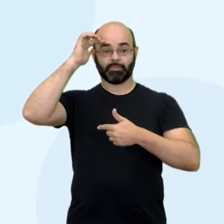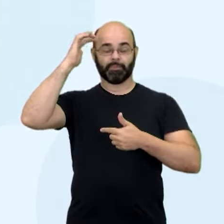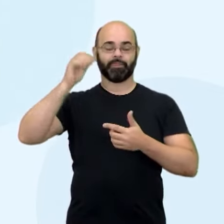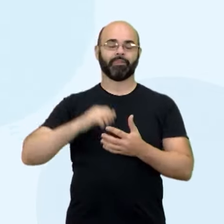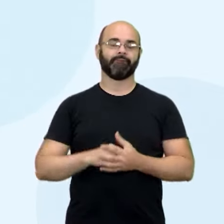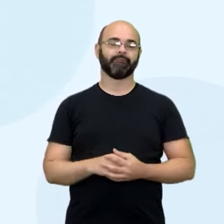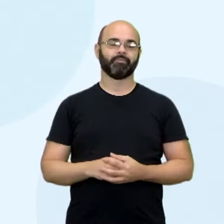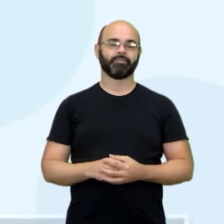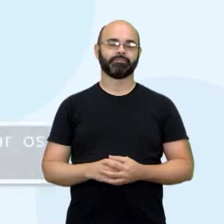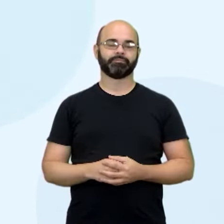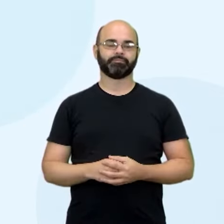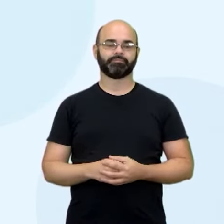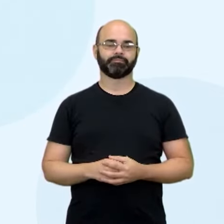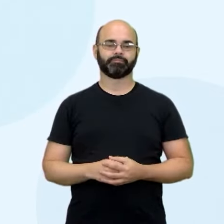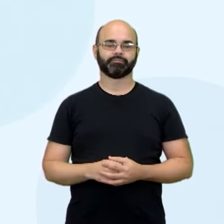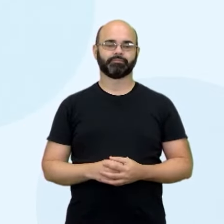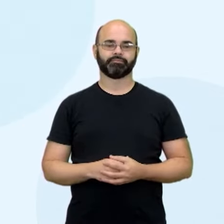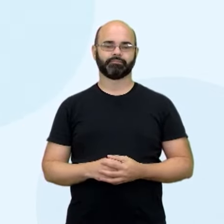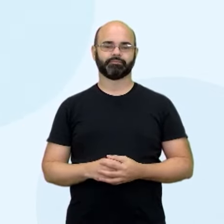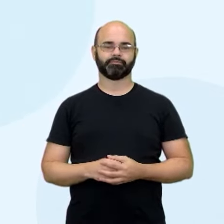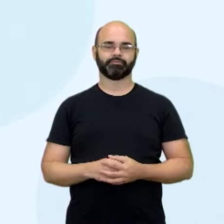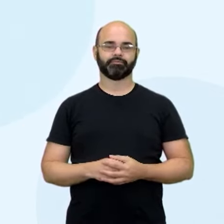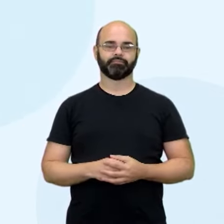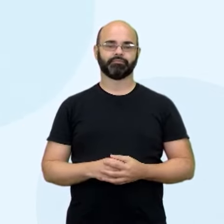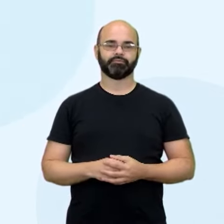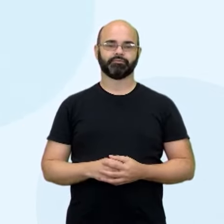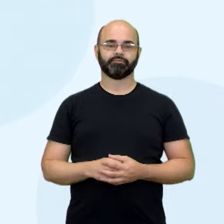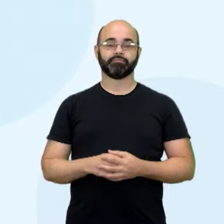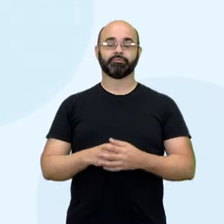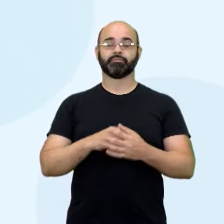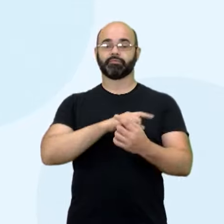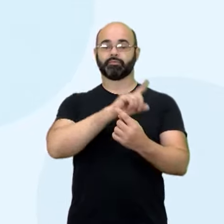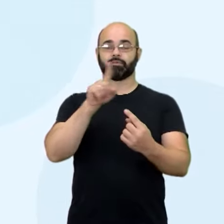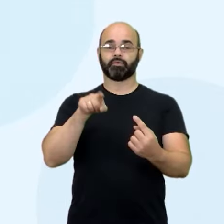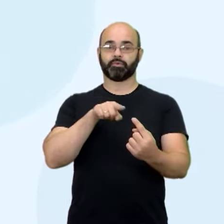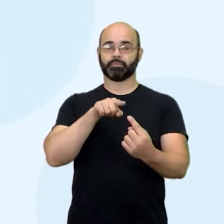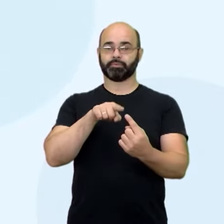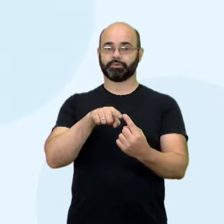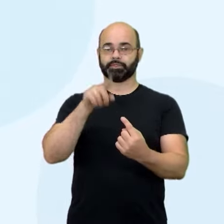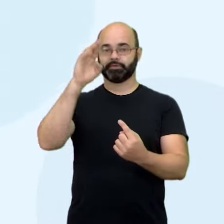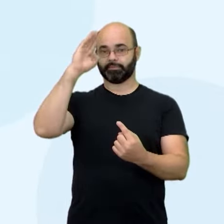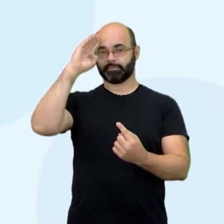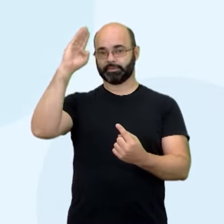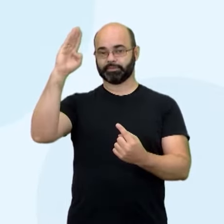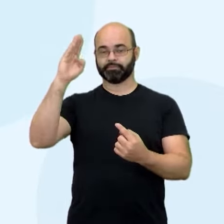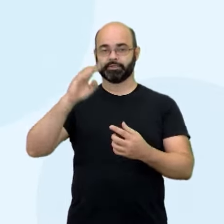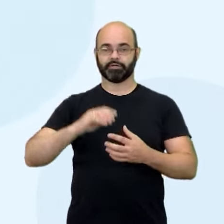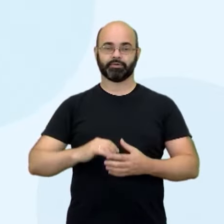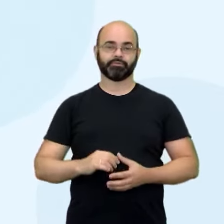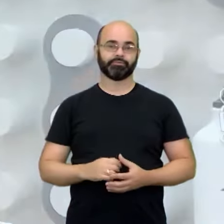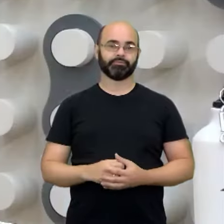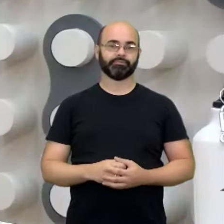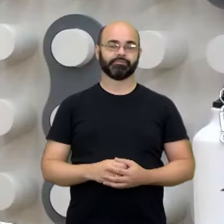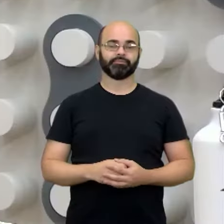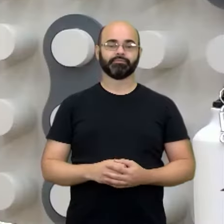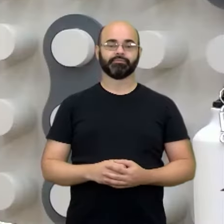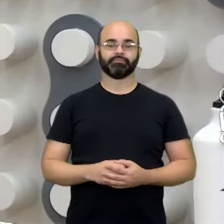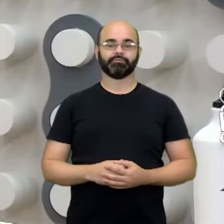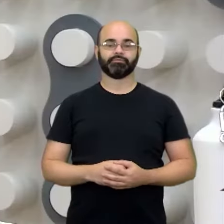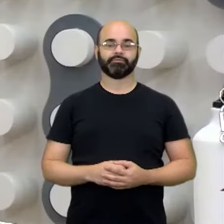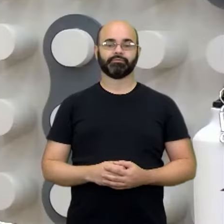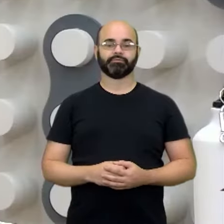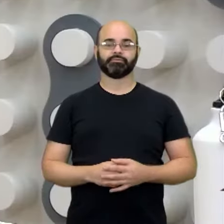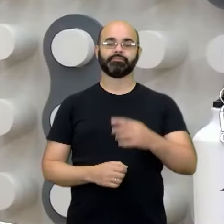culturais, tudo bem? Então, o objetivo específico aqui do nosso componente, da nossa unidade, é